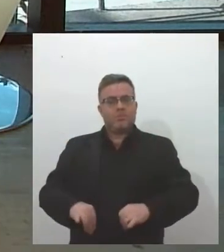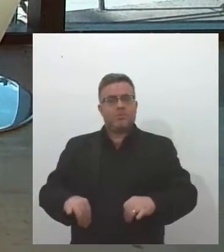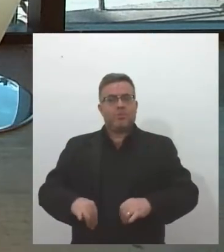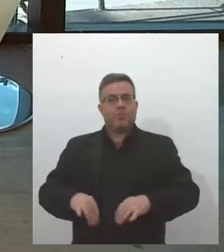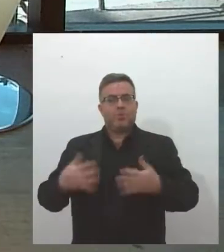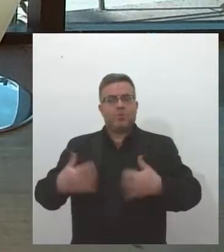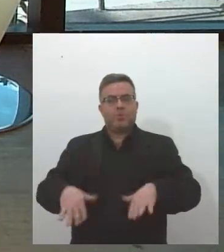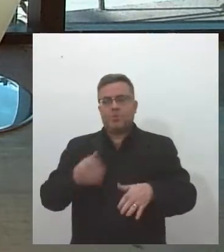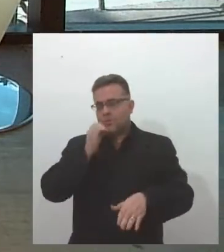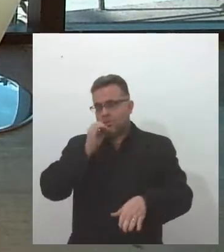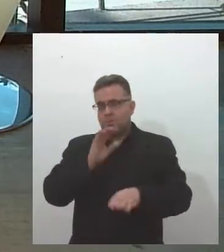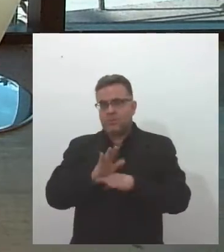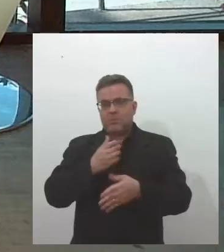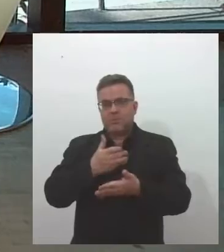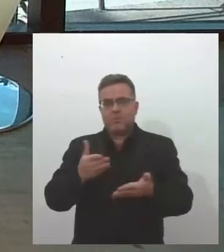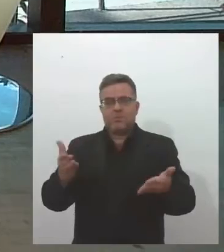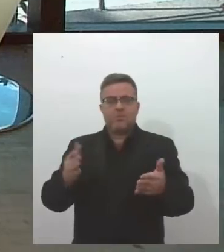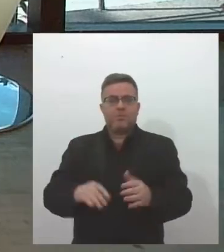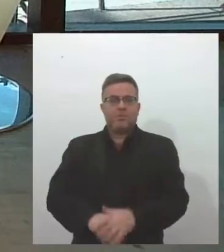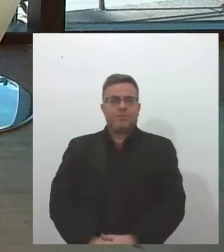Boa tarde.